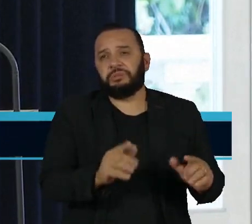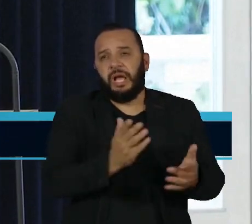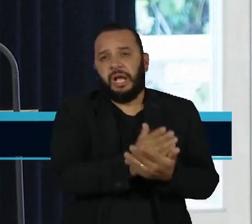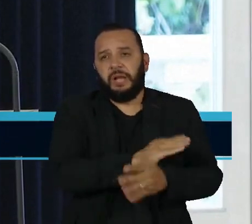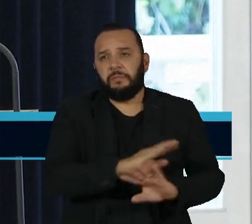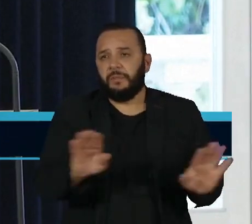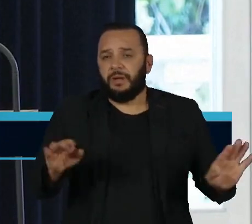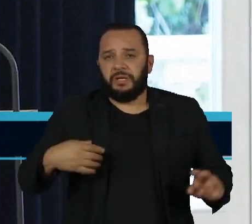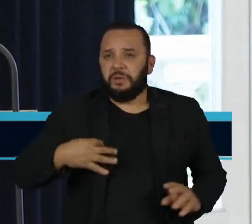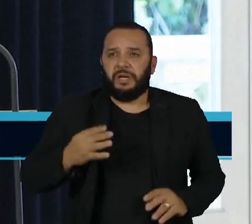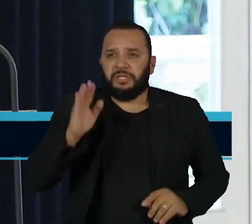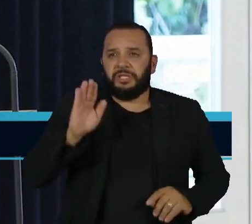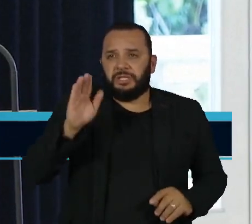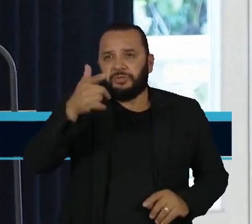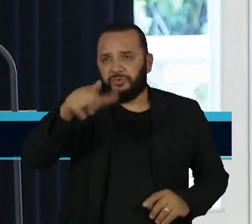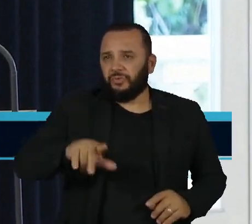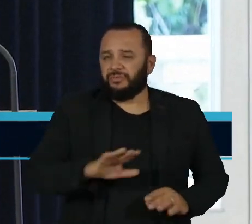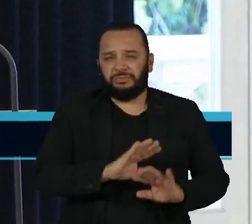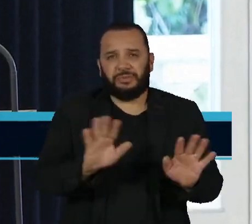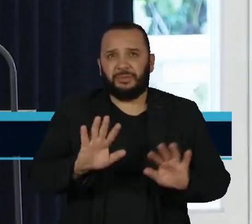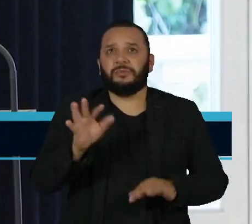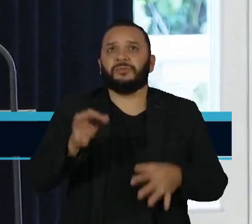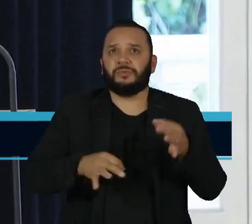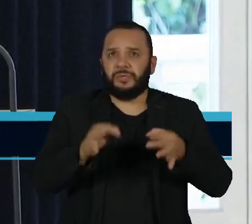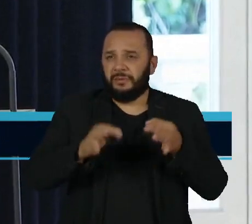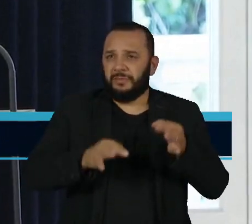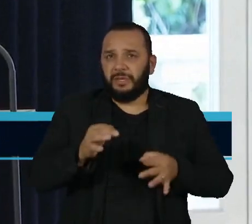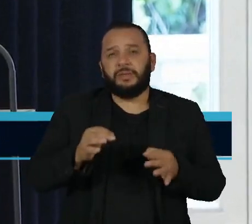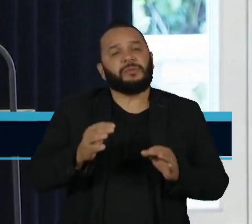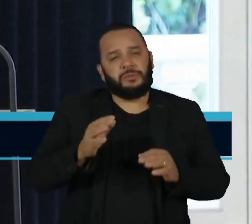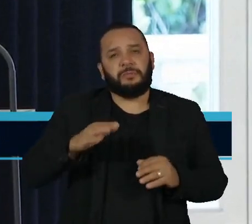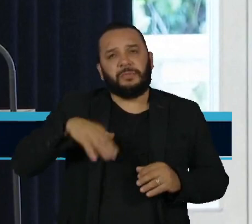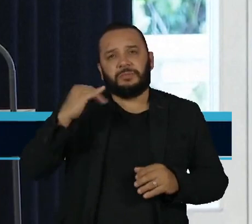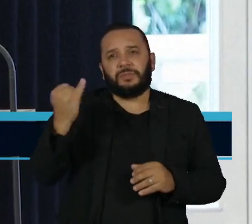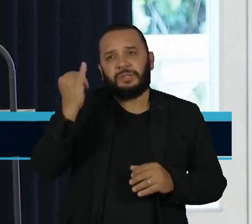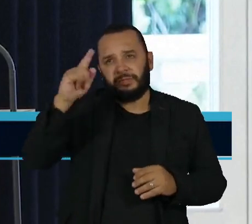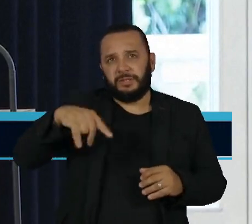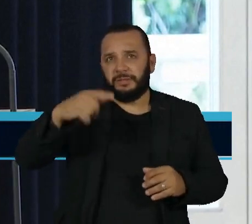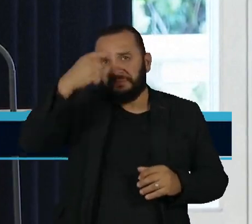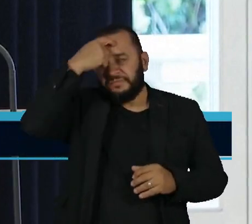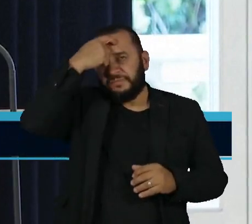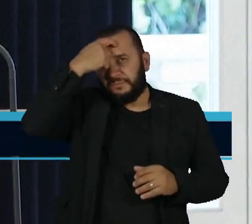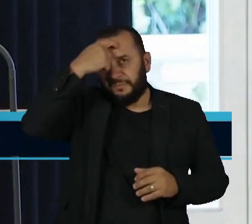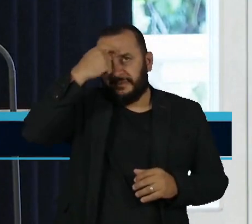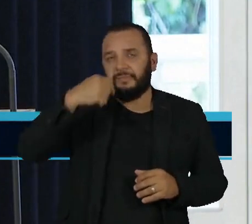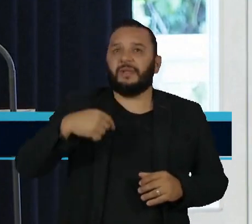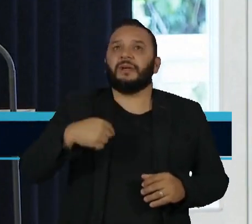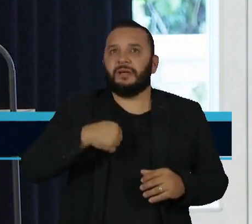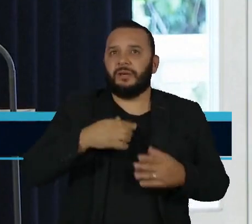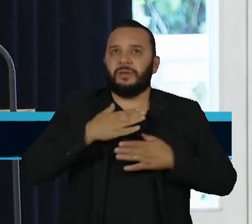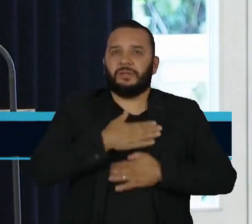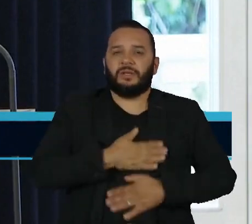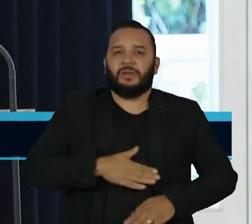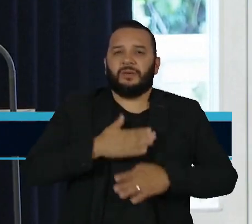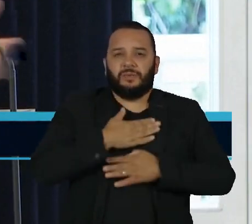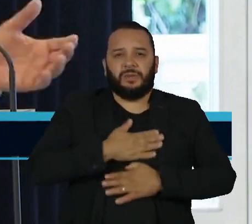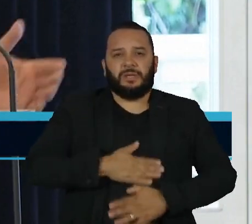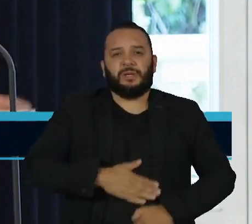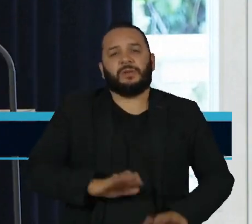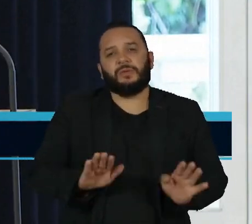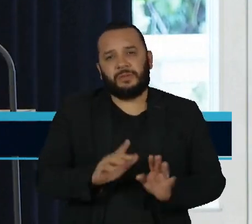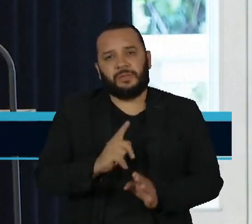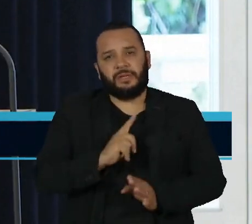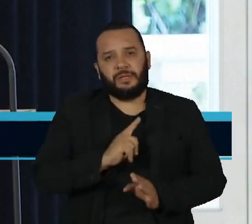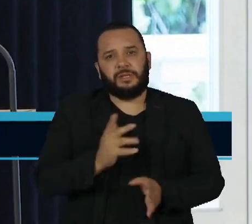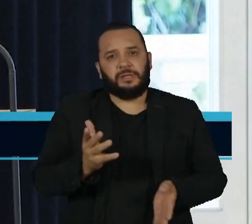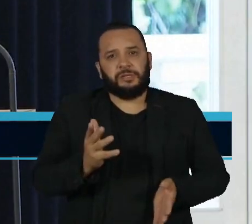Aquilo, no julgamento que mais me importa, que é o da minha consciência, estou totalmente tranquilo